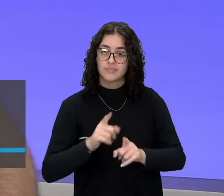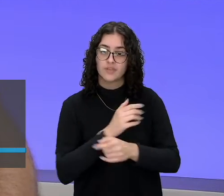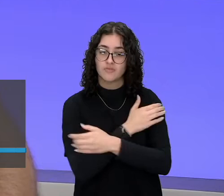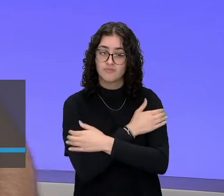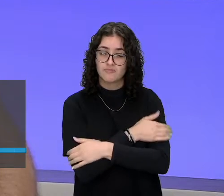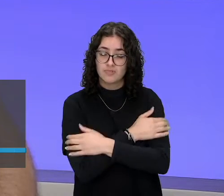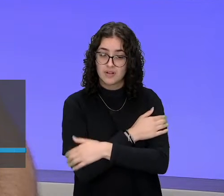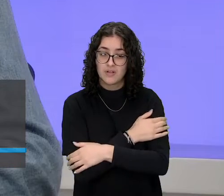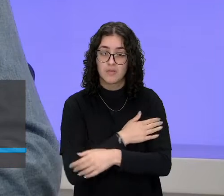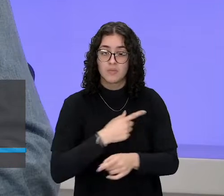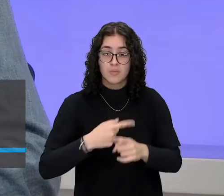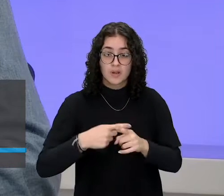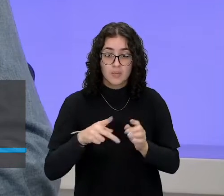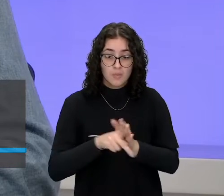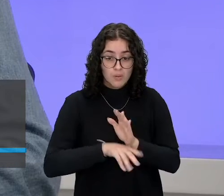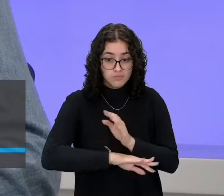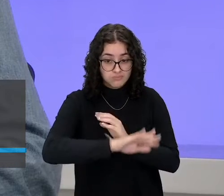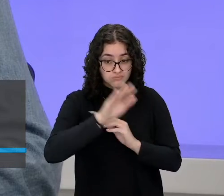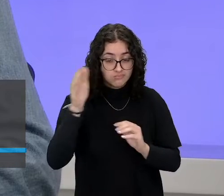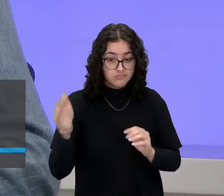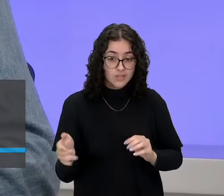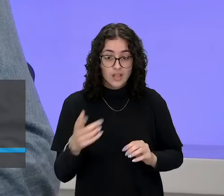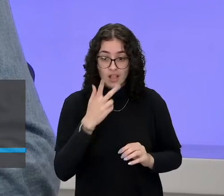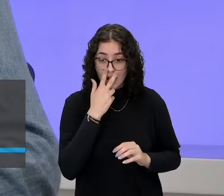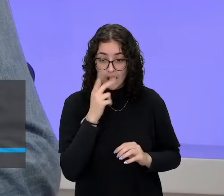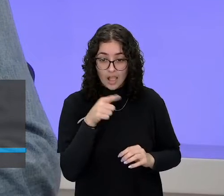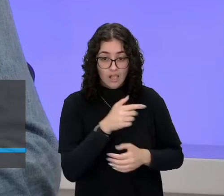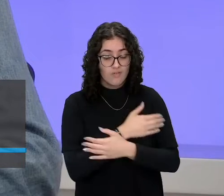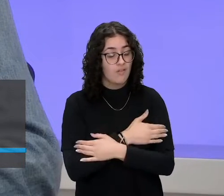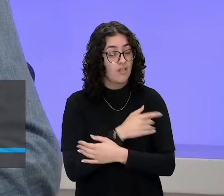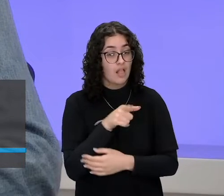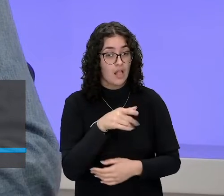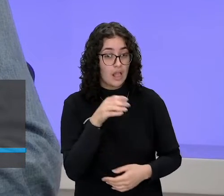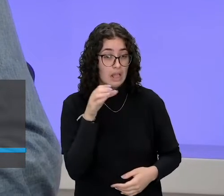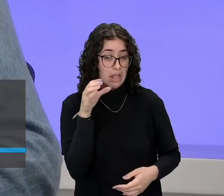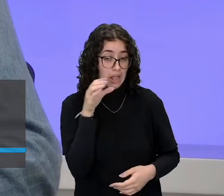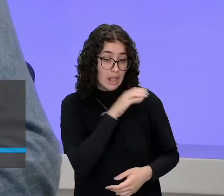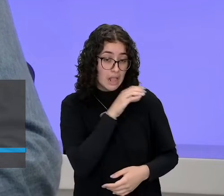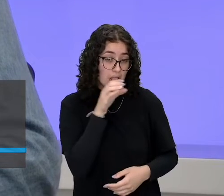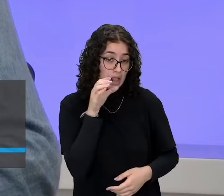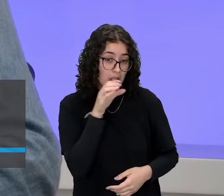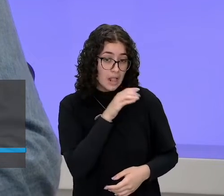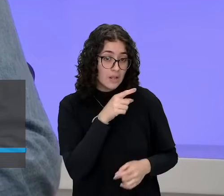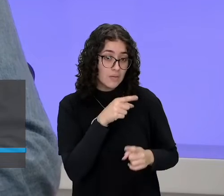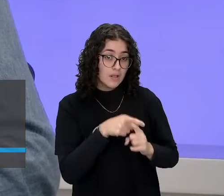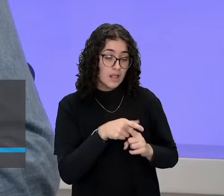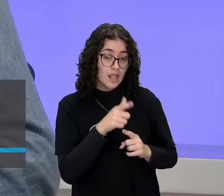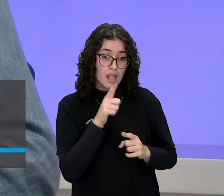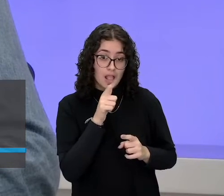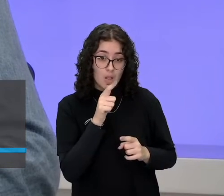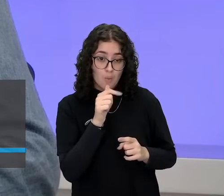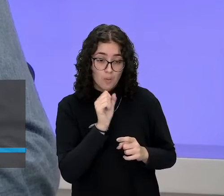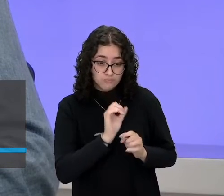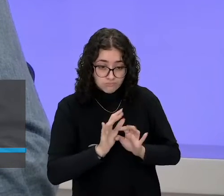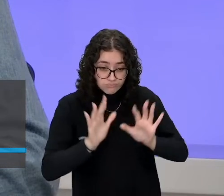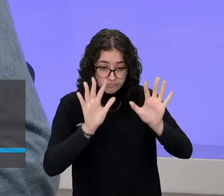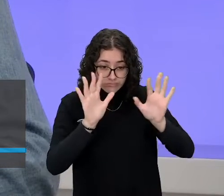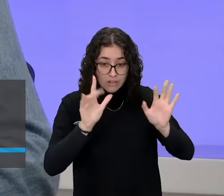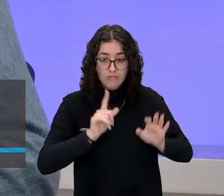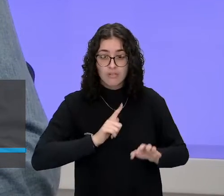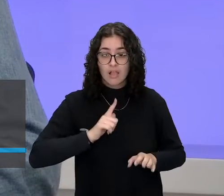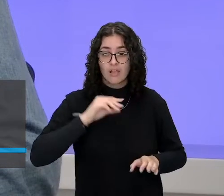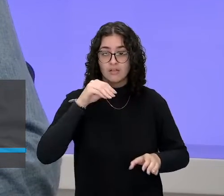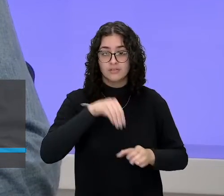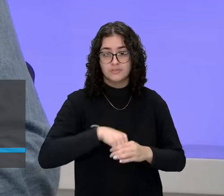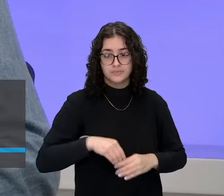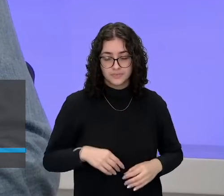também, né? Sim. Porque a caverna, gente, a gente acha que é fria, mas não é não. Ela é quente porque ela tem muito vapor de água, né? Então, as cavernas,